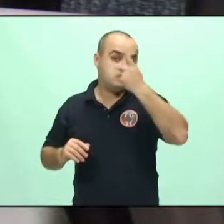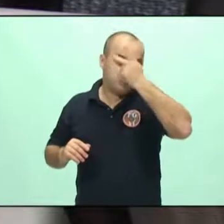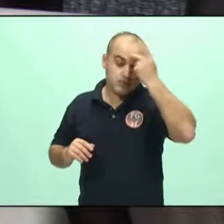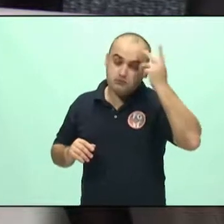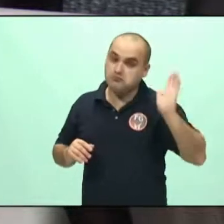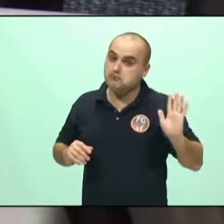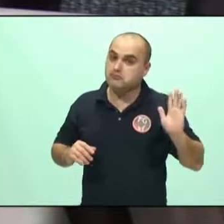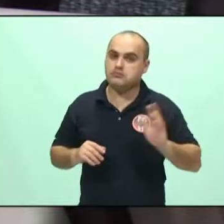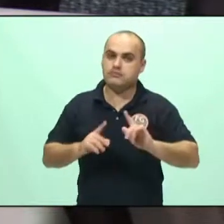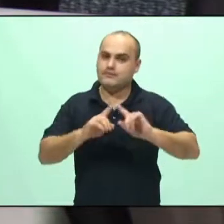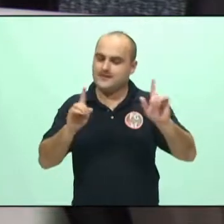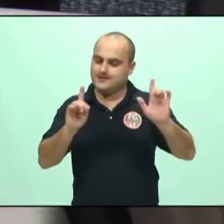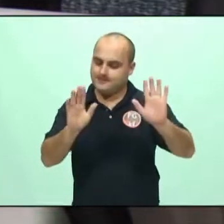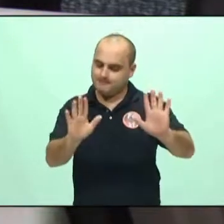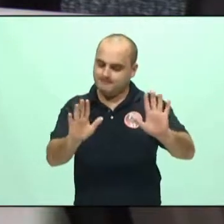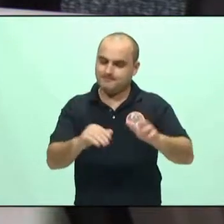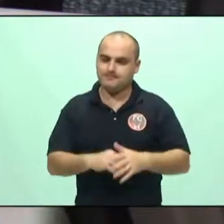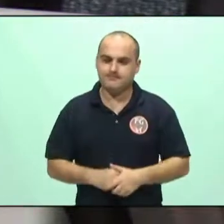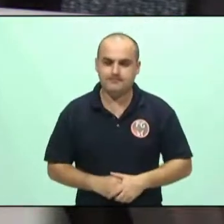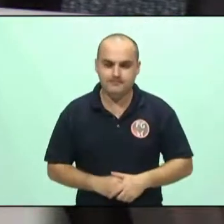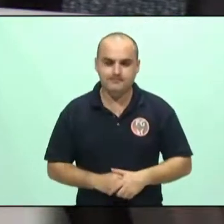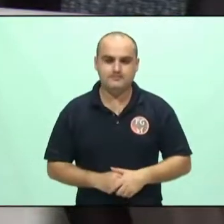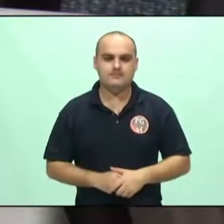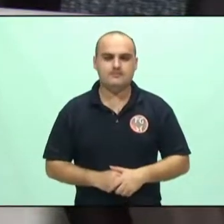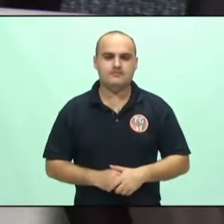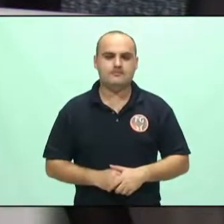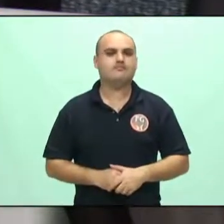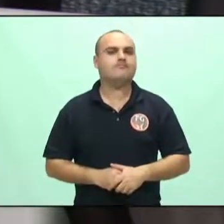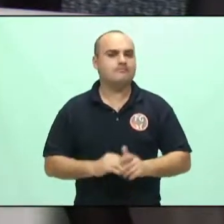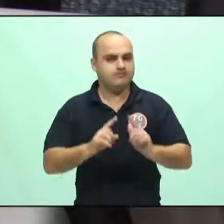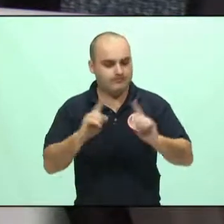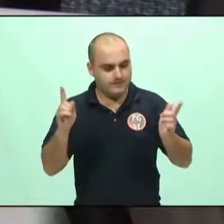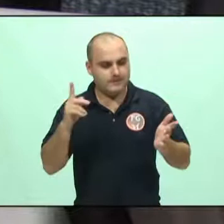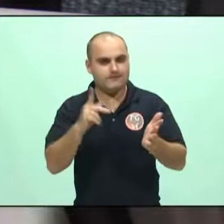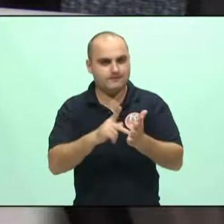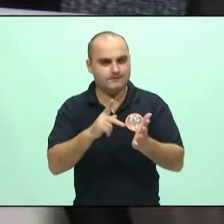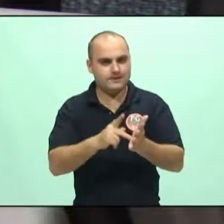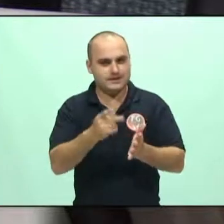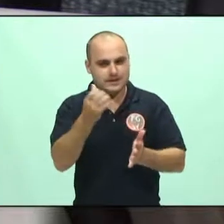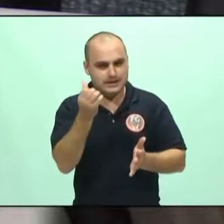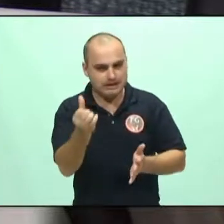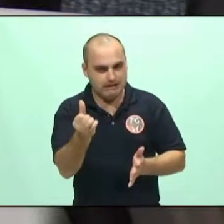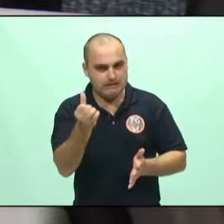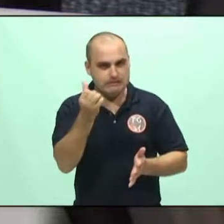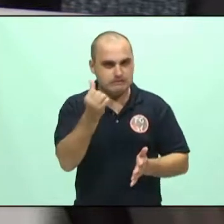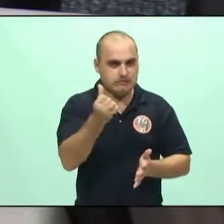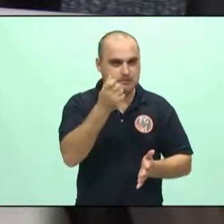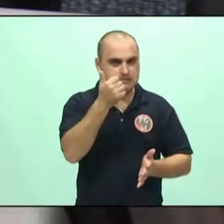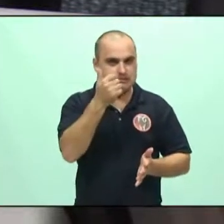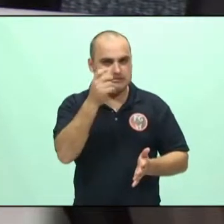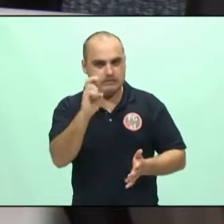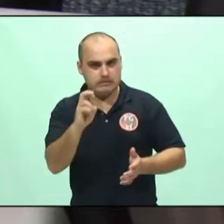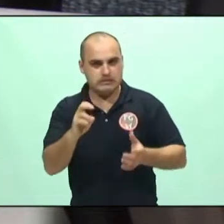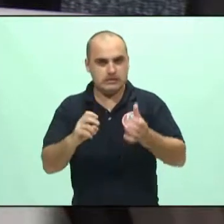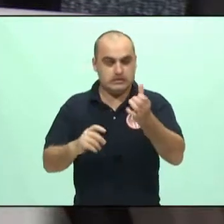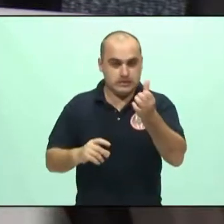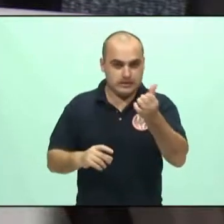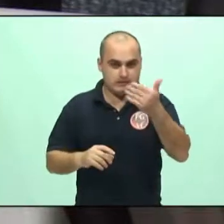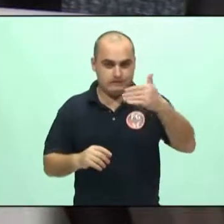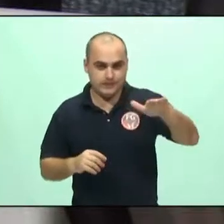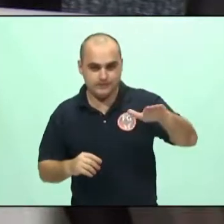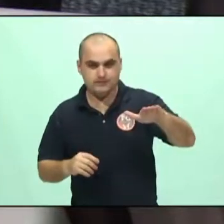o fato é o seguinte é insuportável de verdade 6 horas quem vai para lá eu